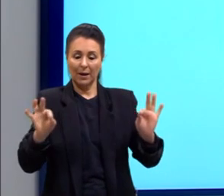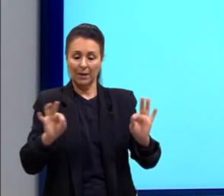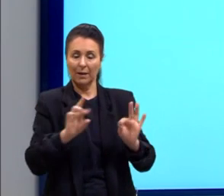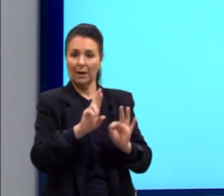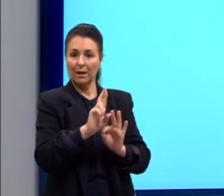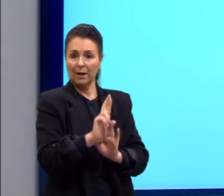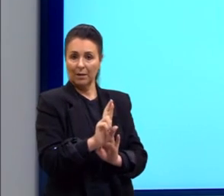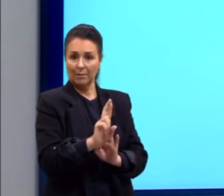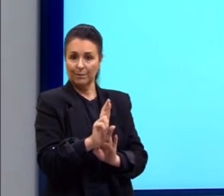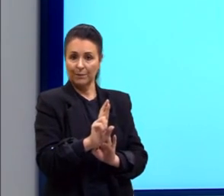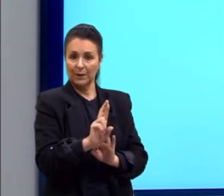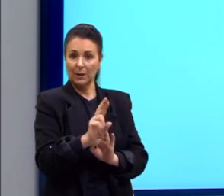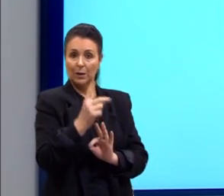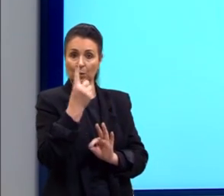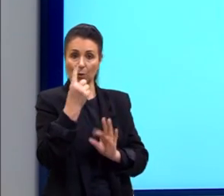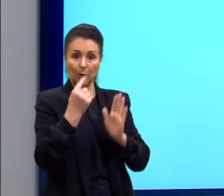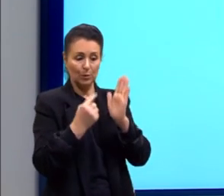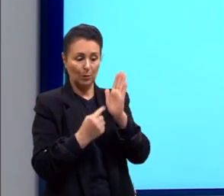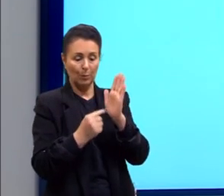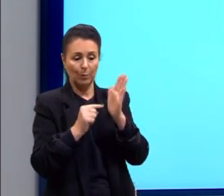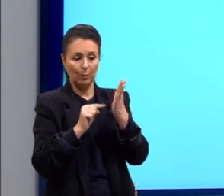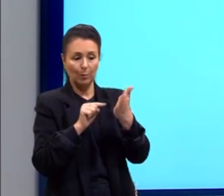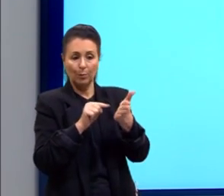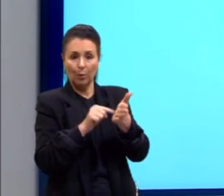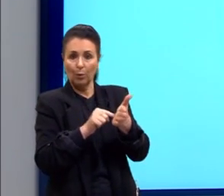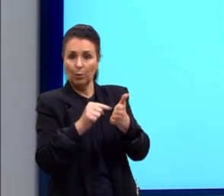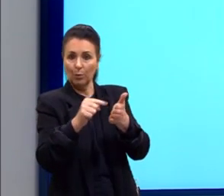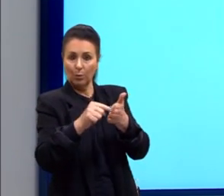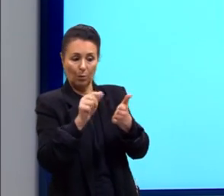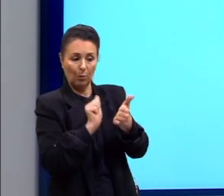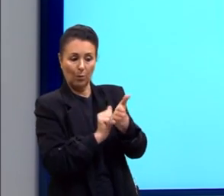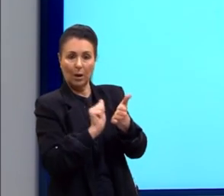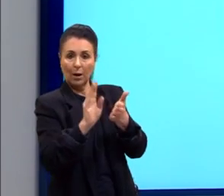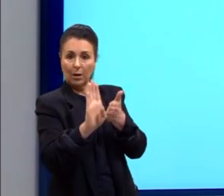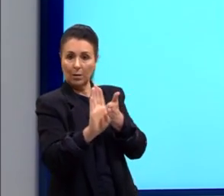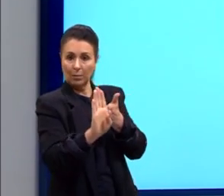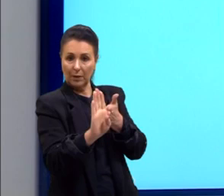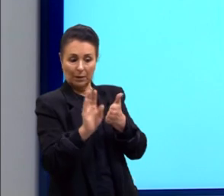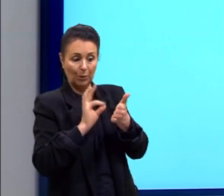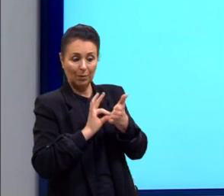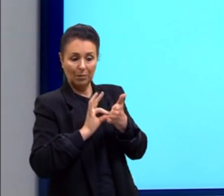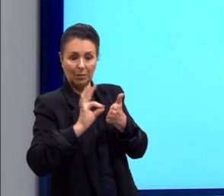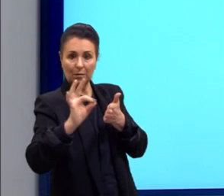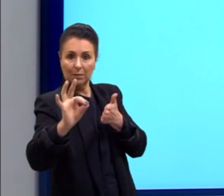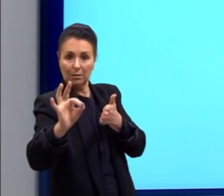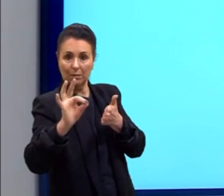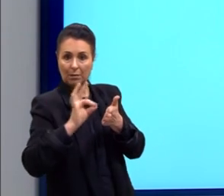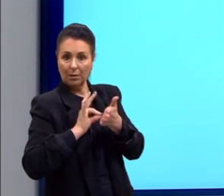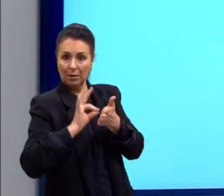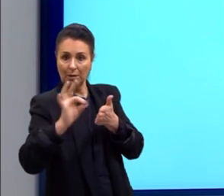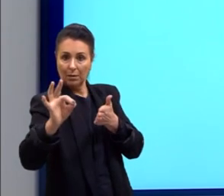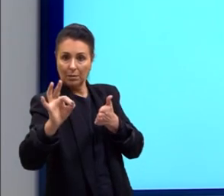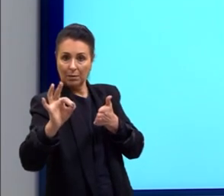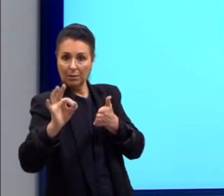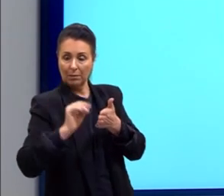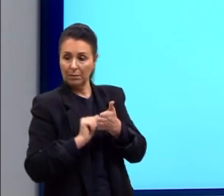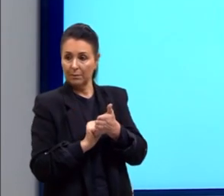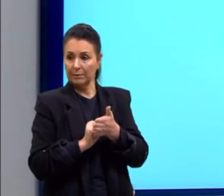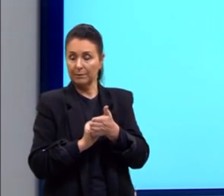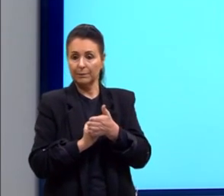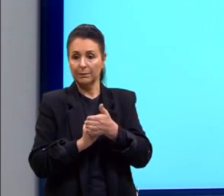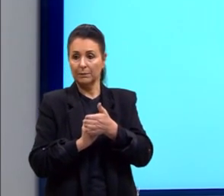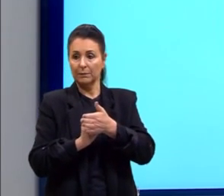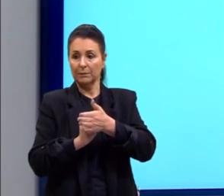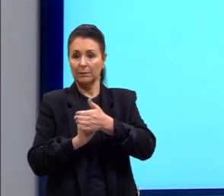Observe que nós temos: o ponto A e B que são parte desta reta e Vale destacar que